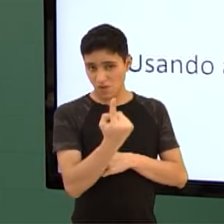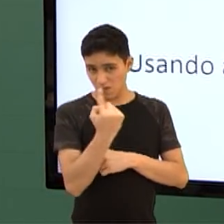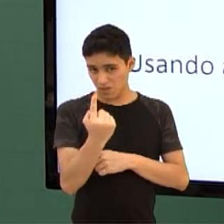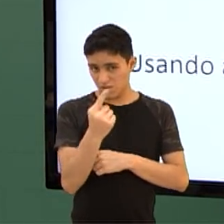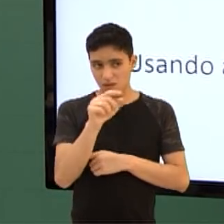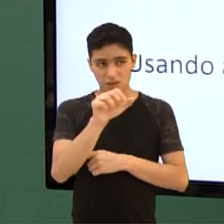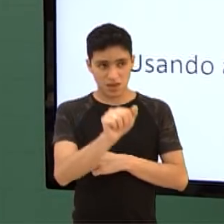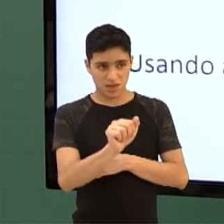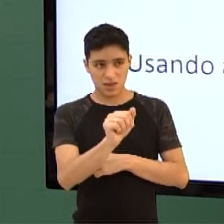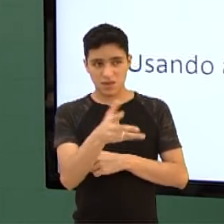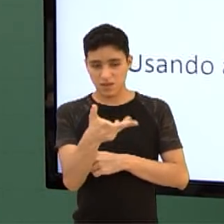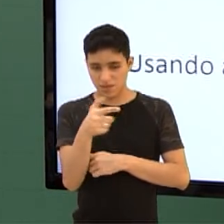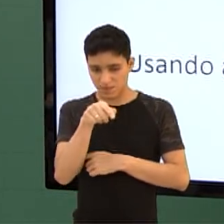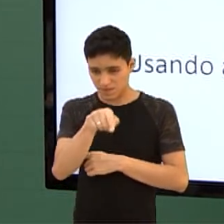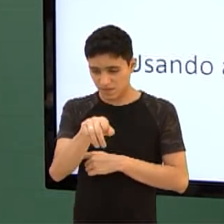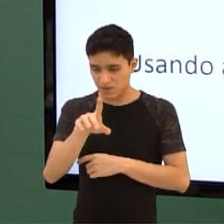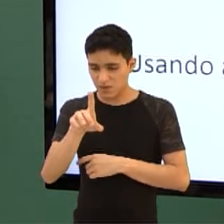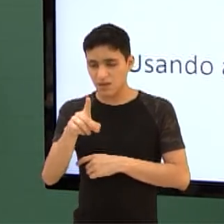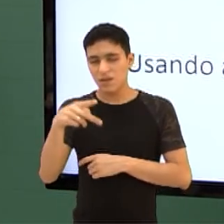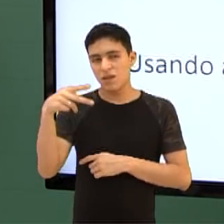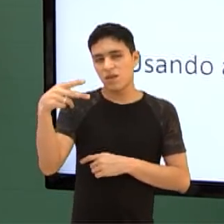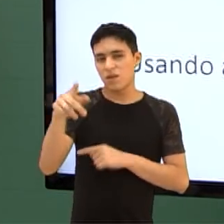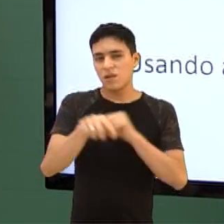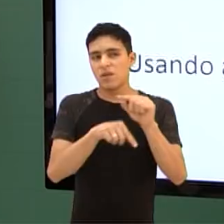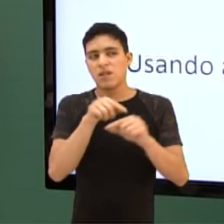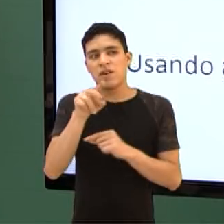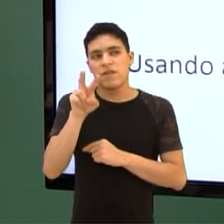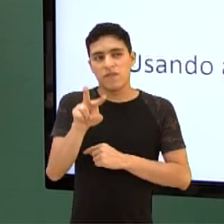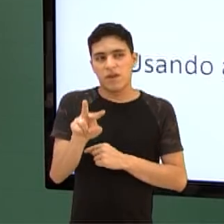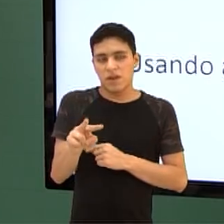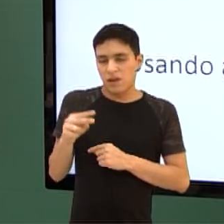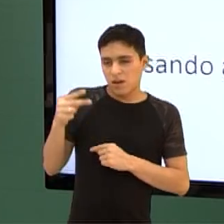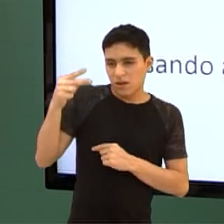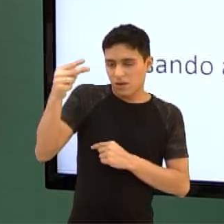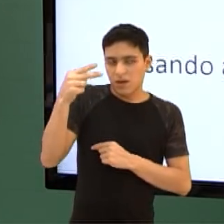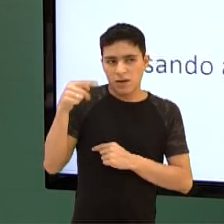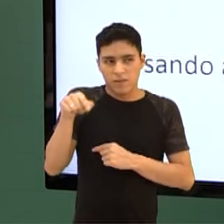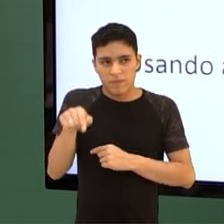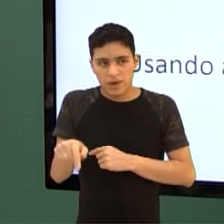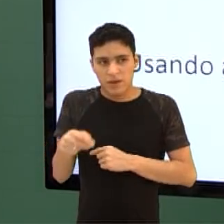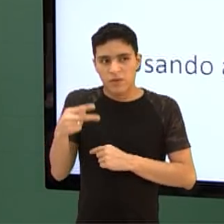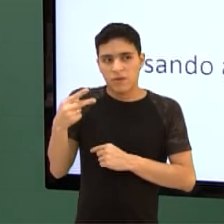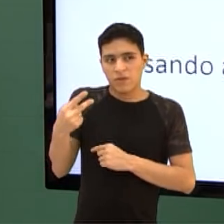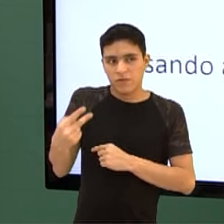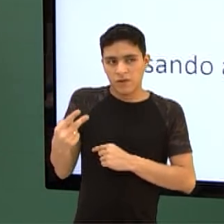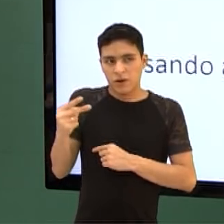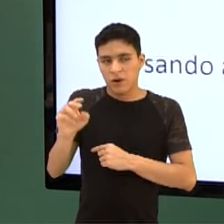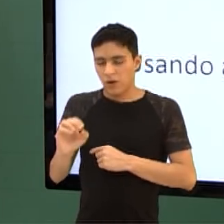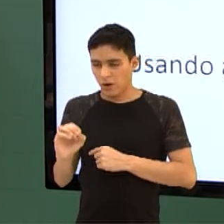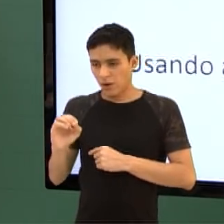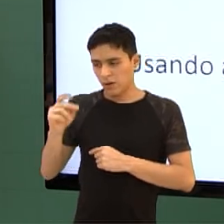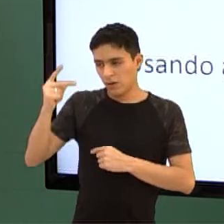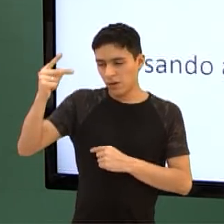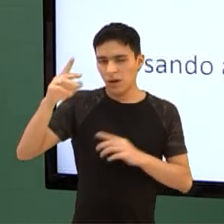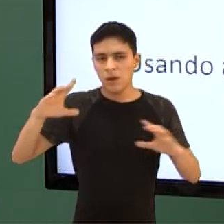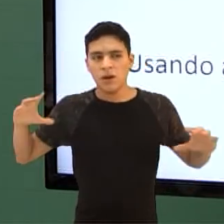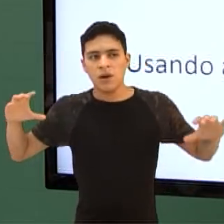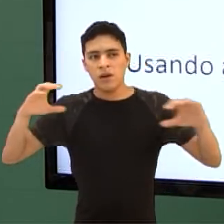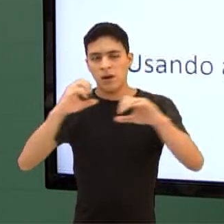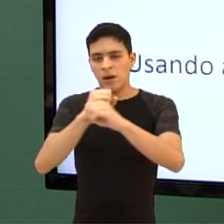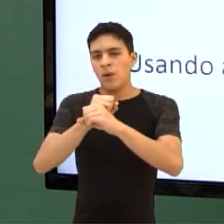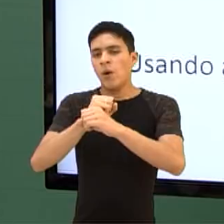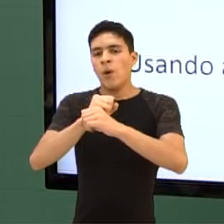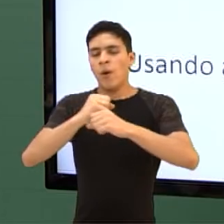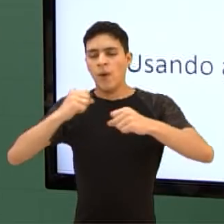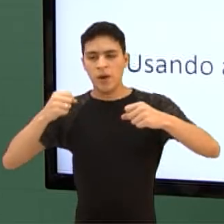A aceleração vezes a distância é igual a V ao quadrado menos VO ao quadrado, tudo isso sobre 2.